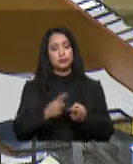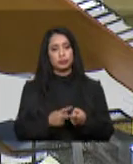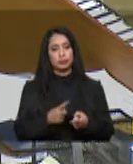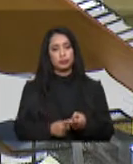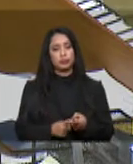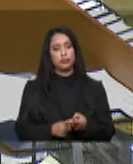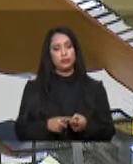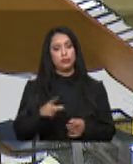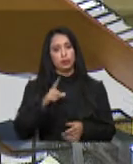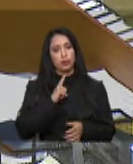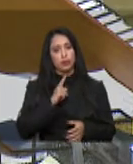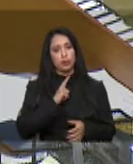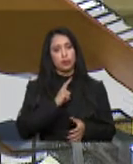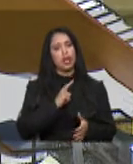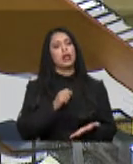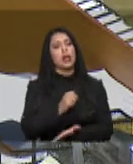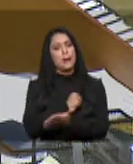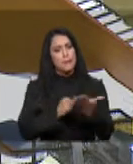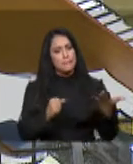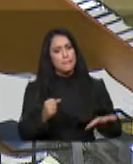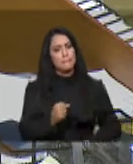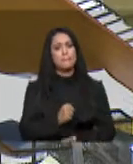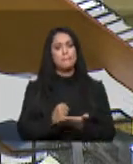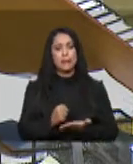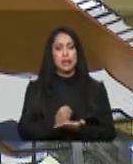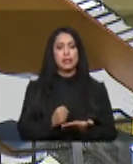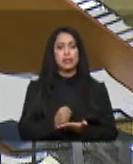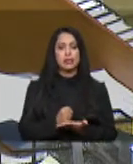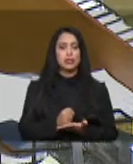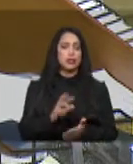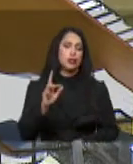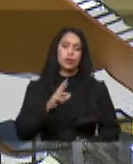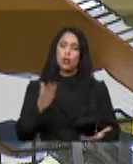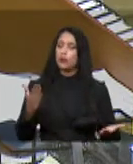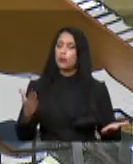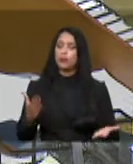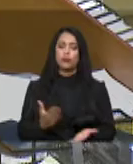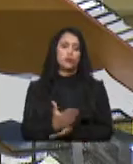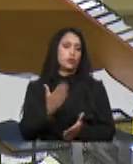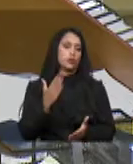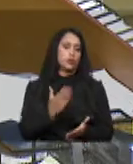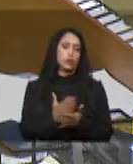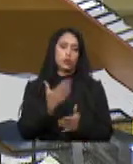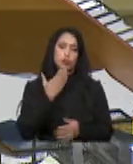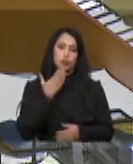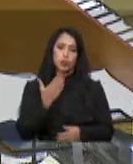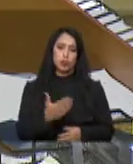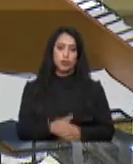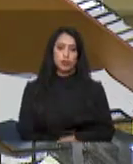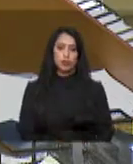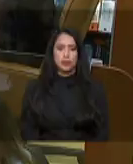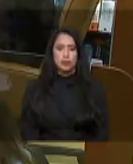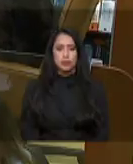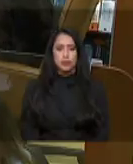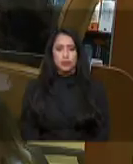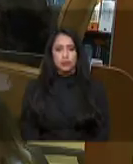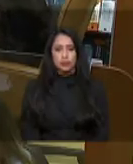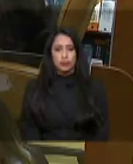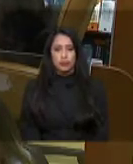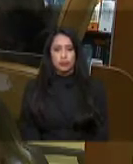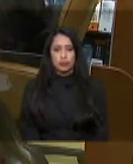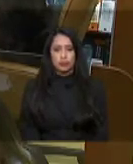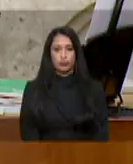de portentosos fundamentos, no mérito voto pela improcedência dos pedidos. Se